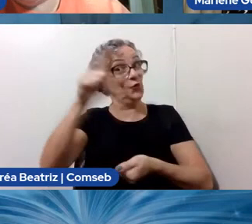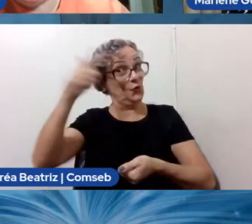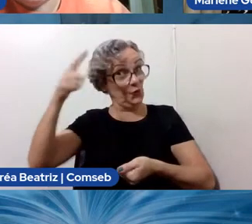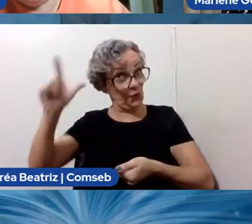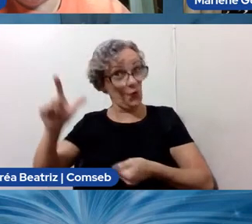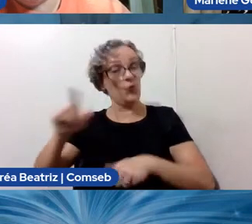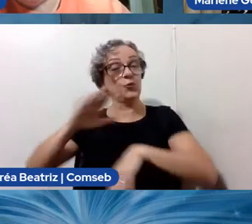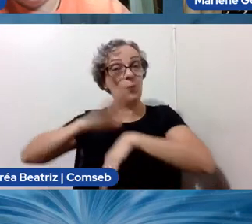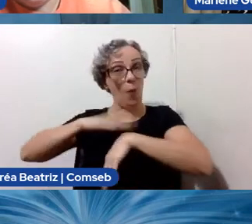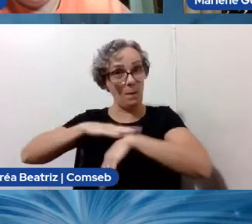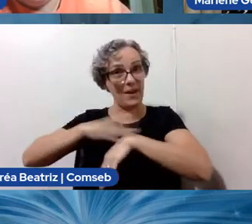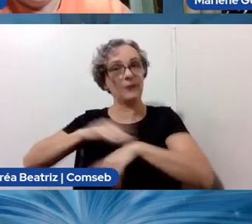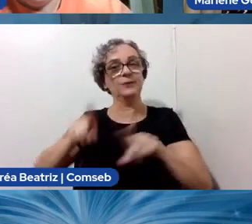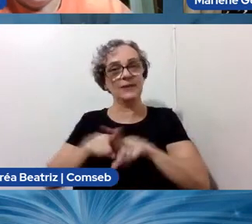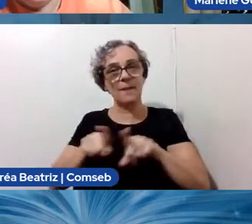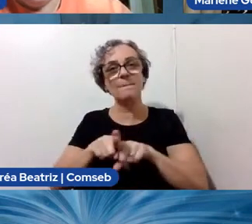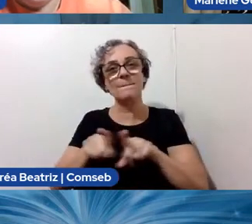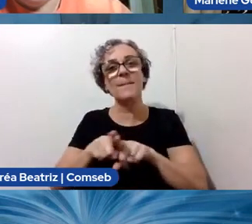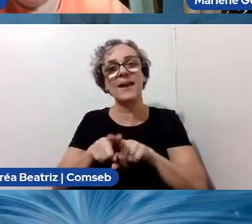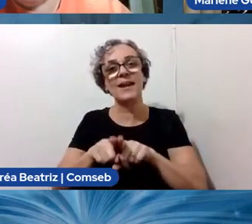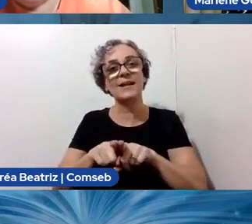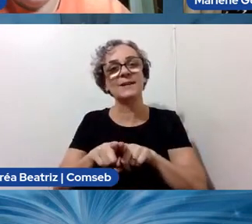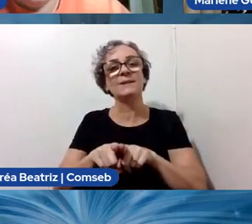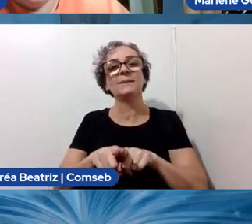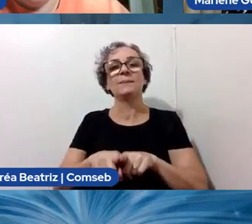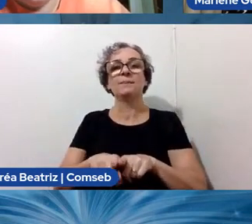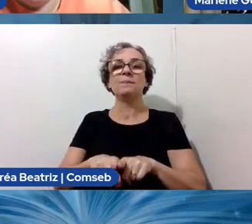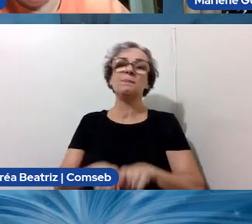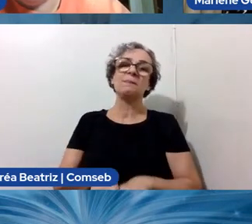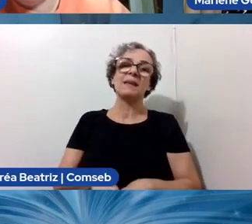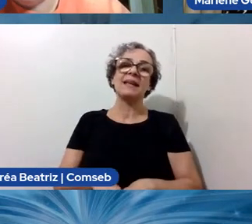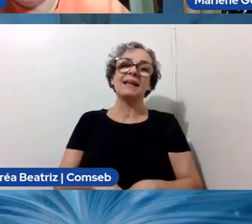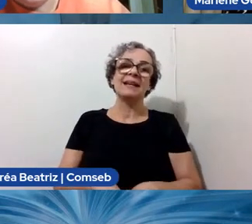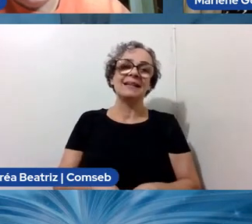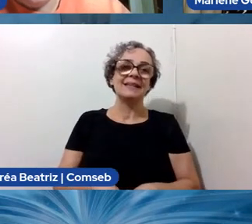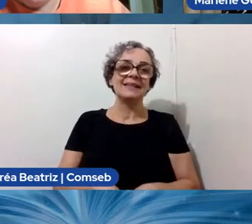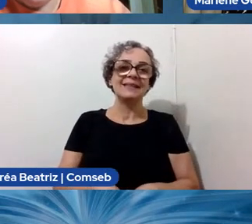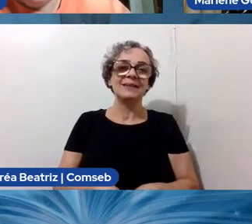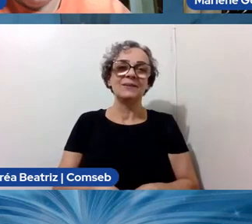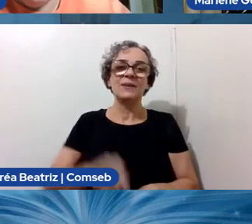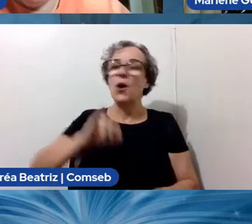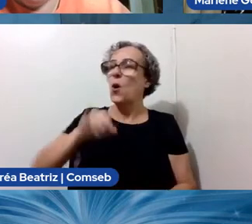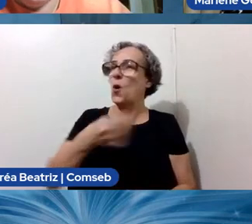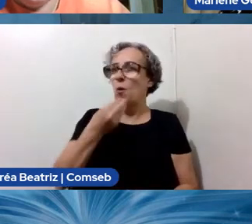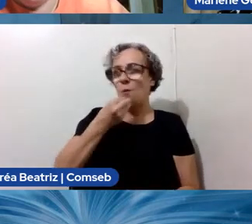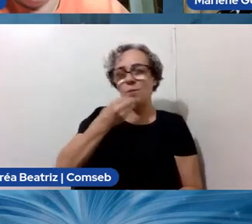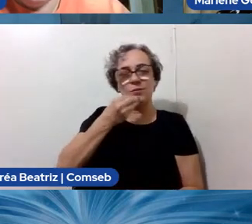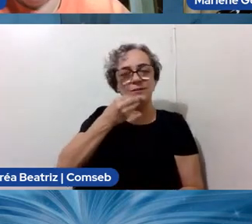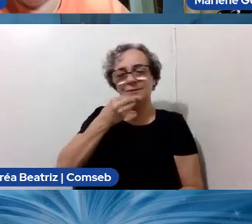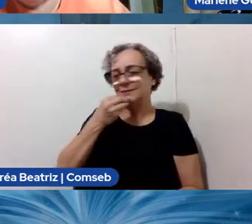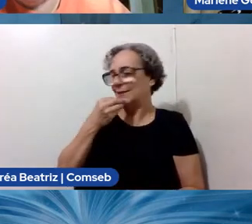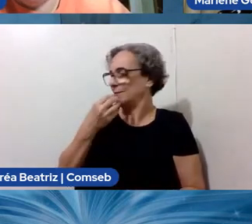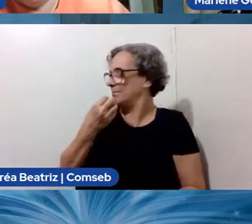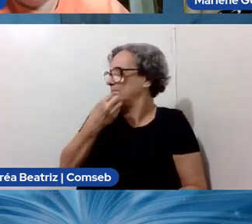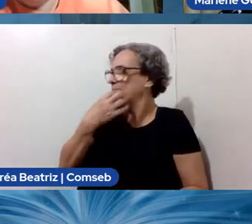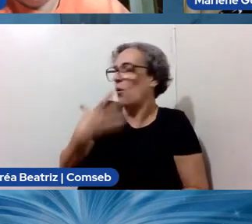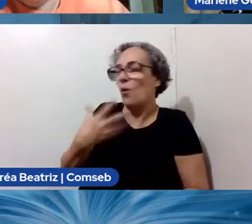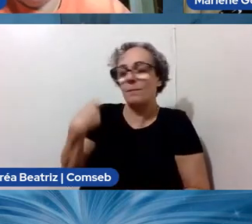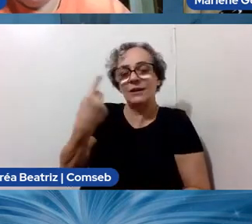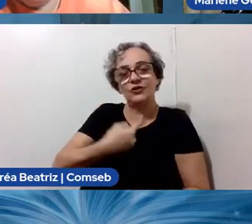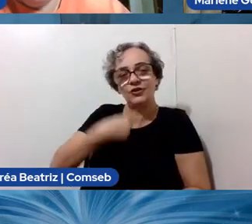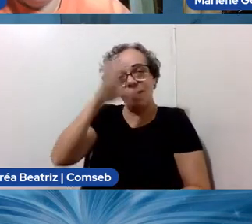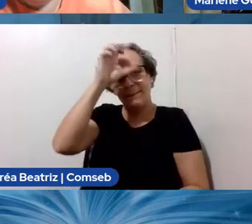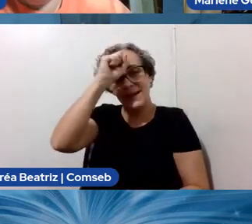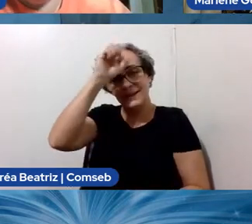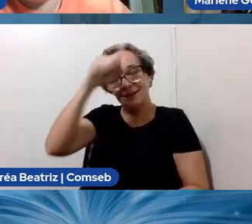bem? Eu que agradeço, viu? É uma oportunidade muito rica de aprendizado para todos nós, viu? Agradeço